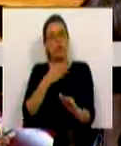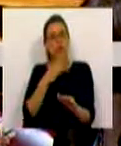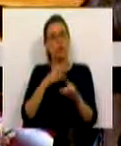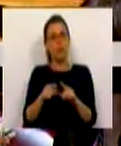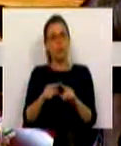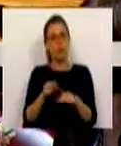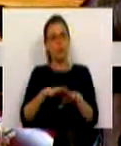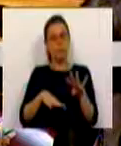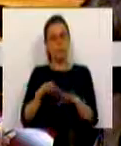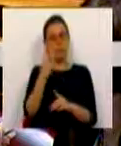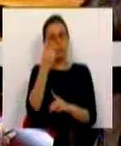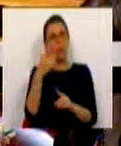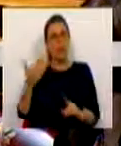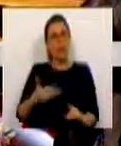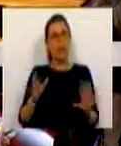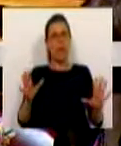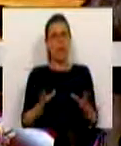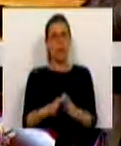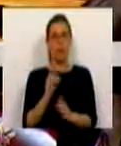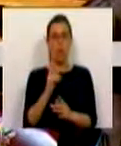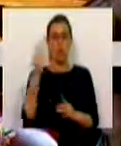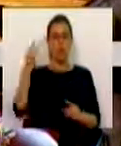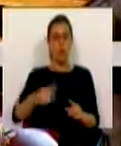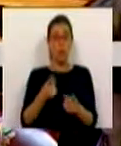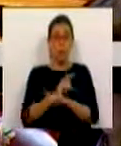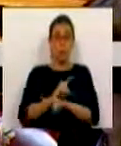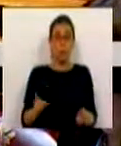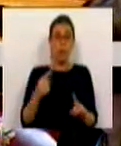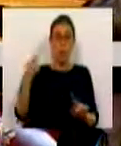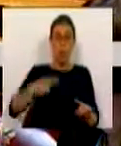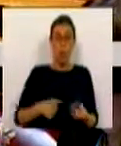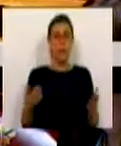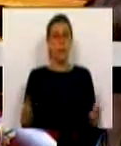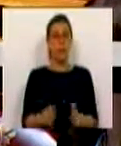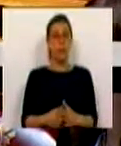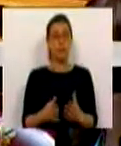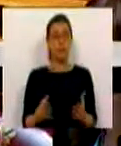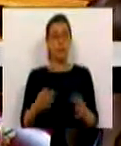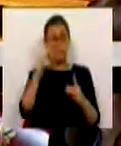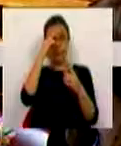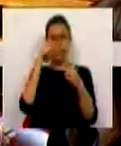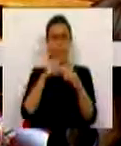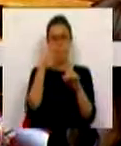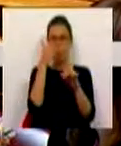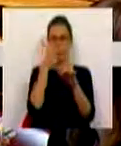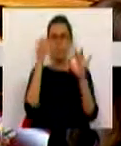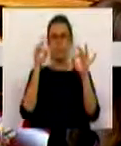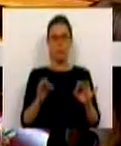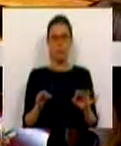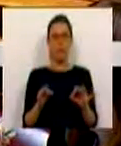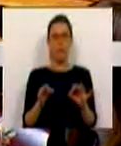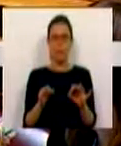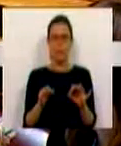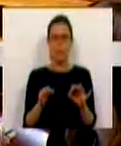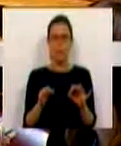temporária do exercício de um determinado direito através da imposição de uma proibição de uma obrigação, com objetivos precisos, e destaco